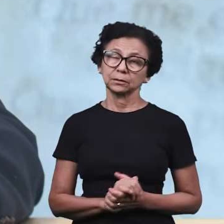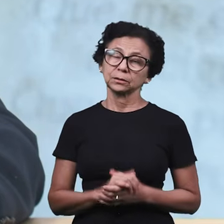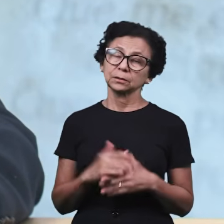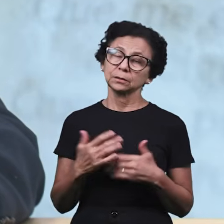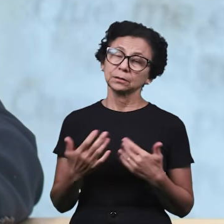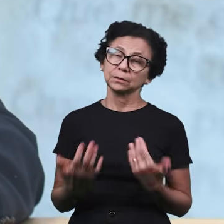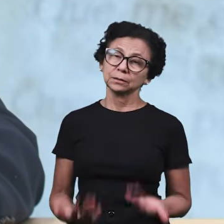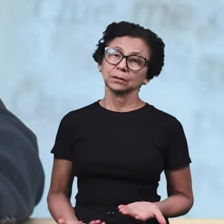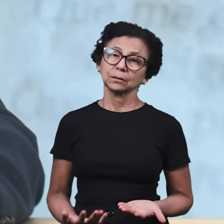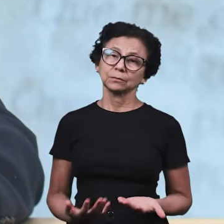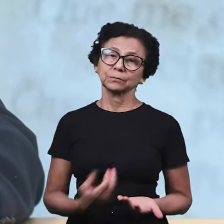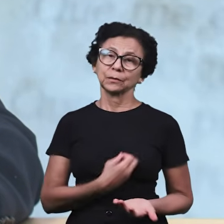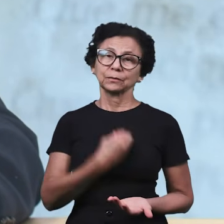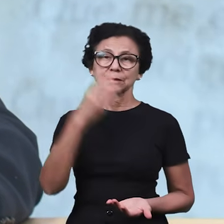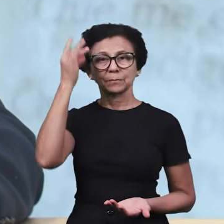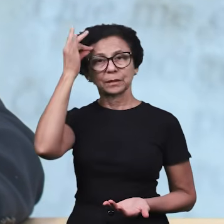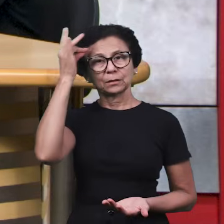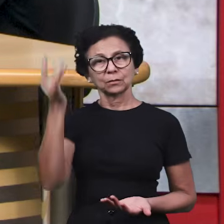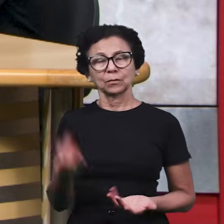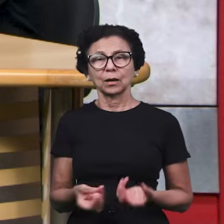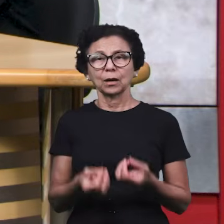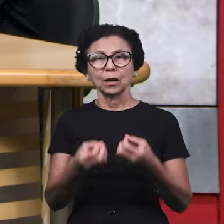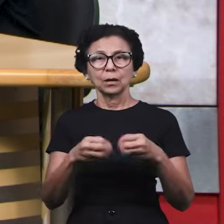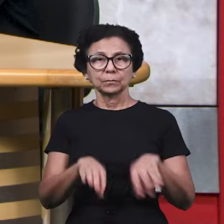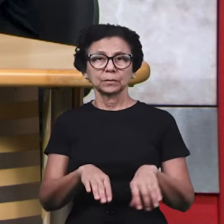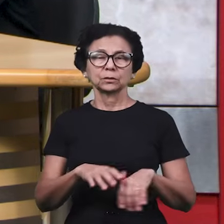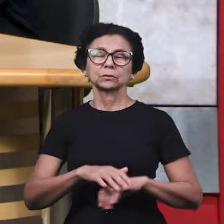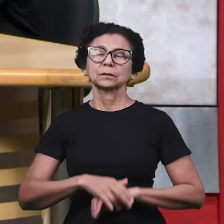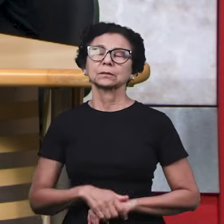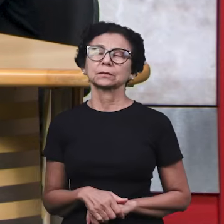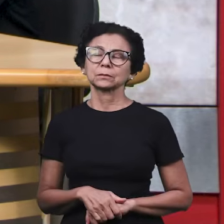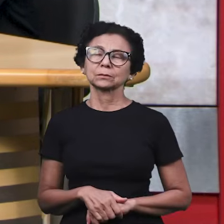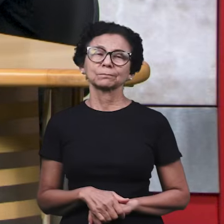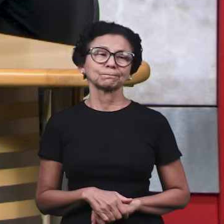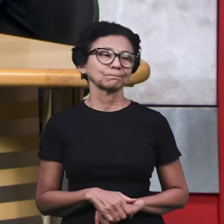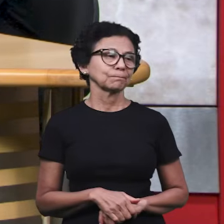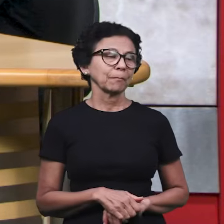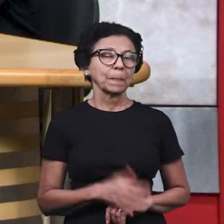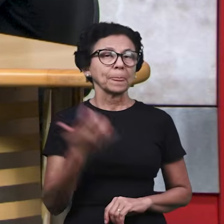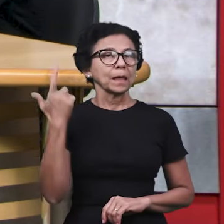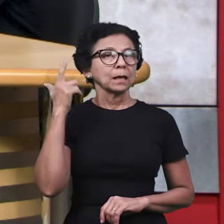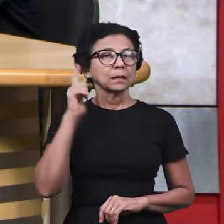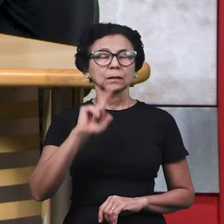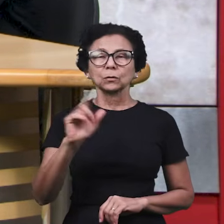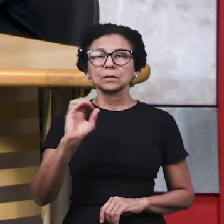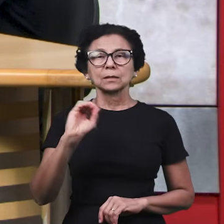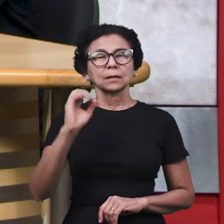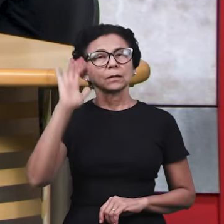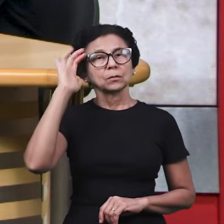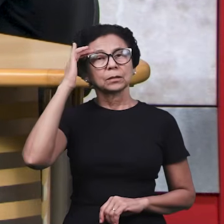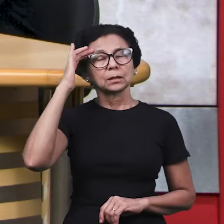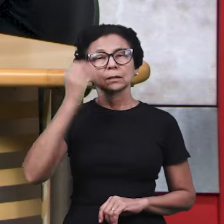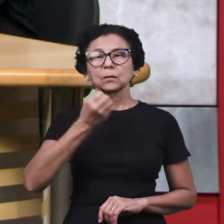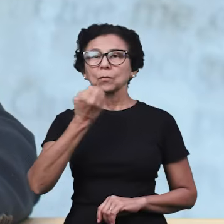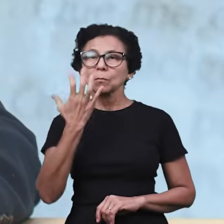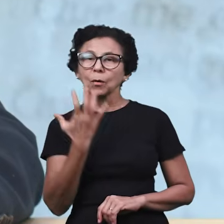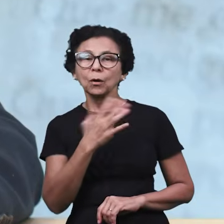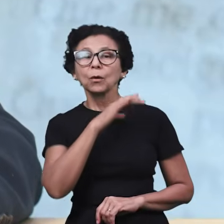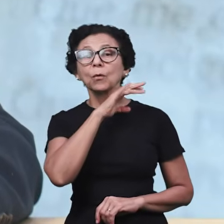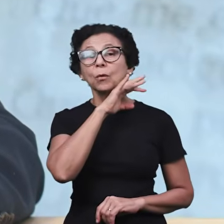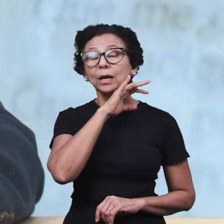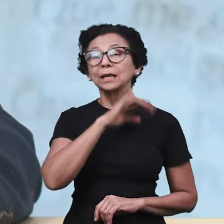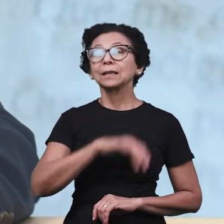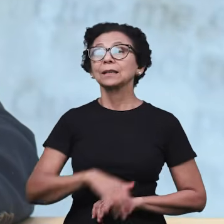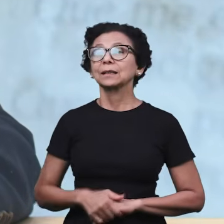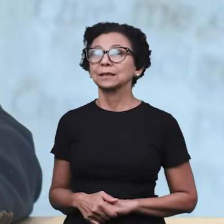boa vida espiritual. E aí já não consegue mais discernir o que é uma boa opinião, Exatamente. o que é um Por bom isso que conselho. a ênfase desse